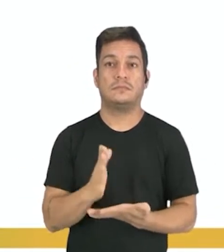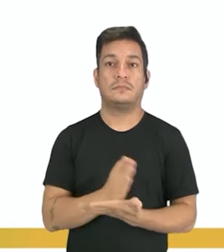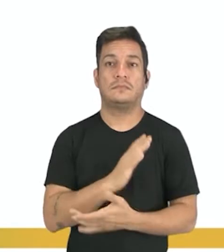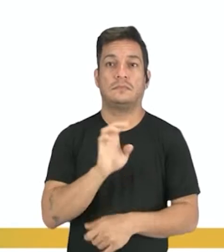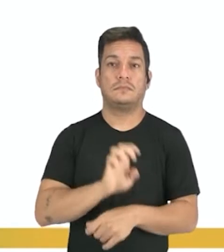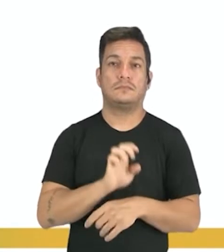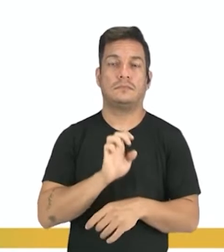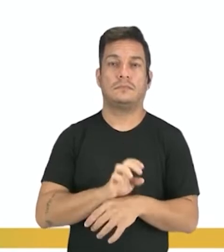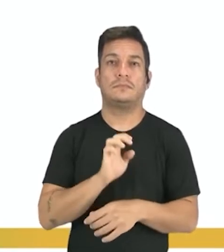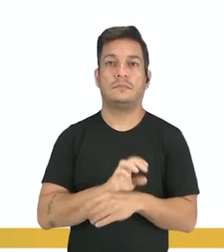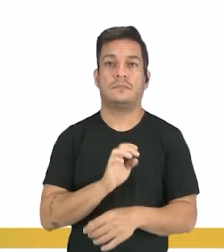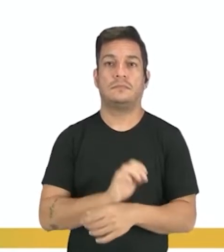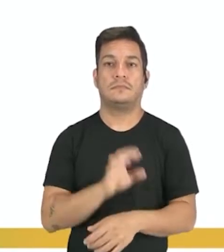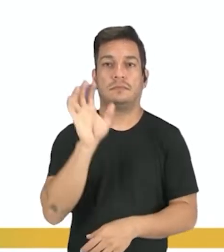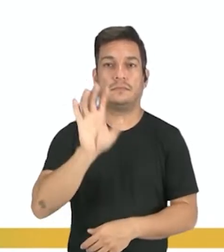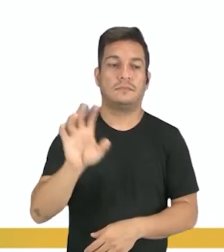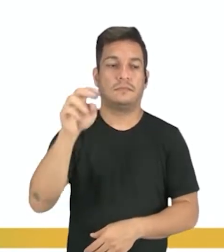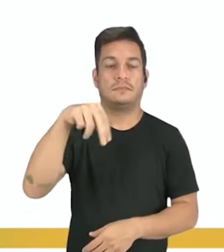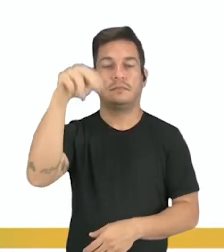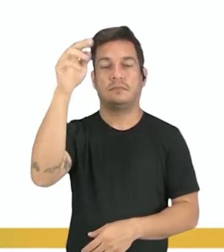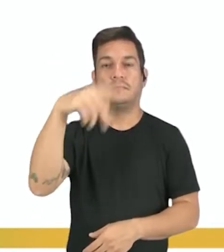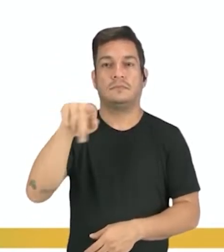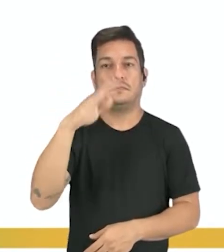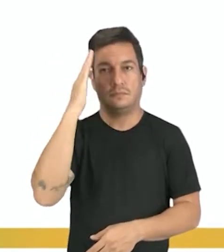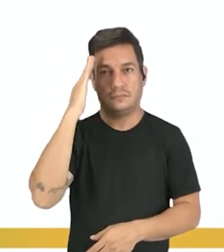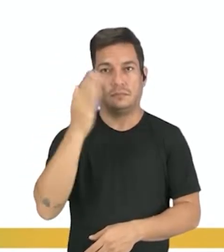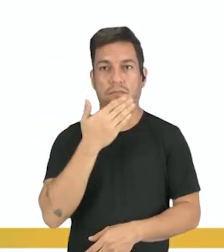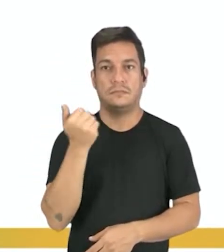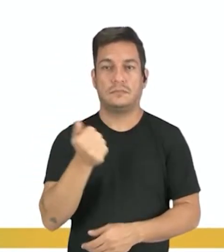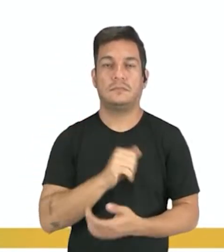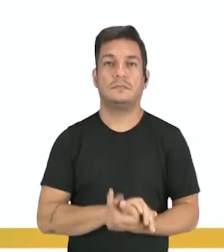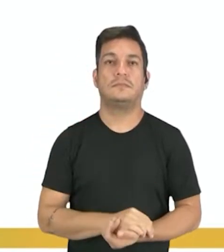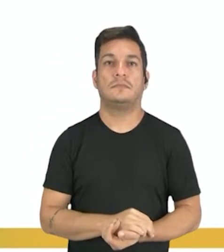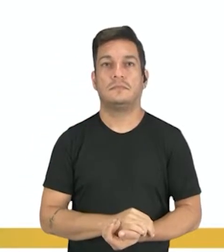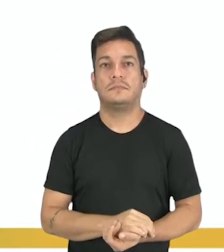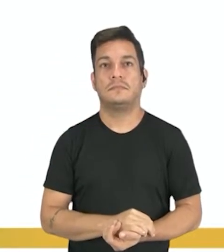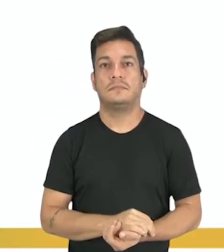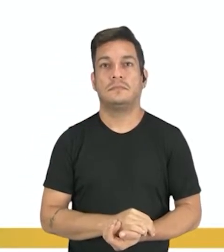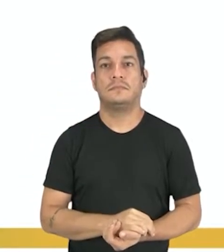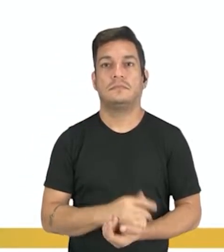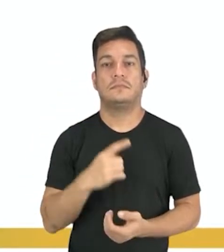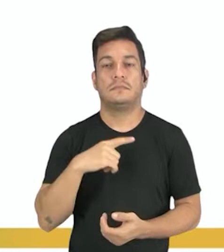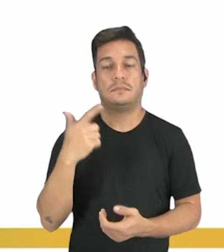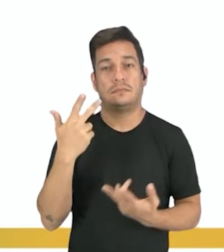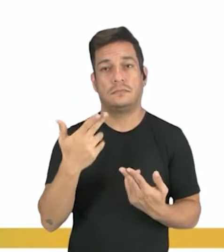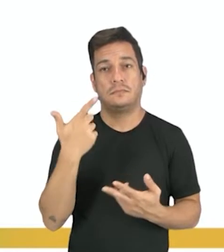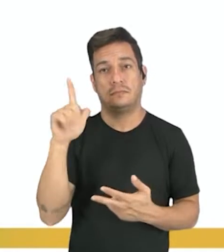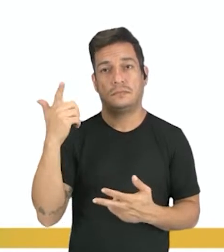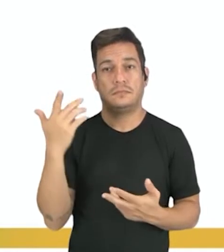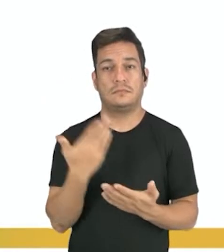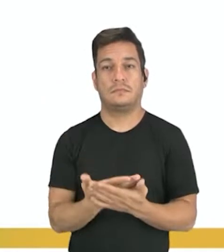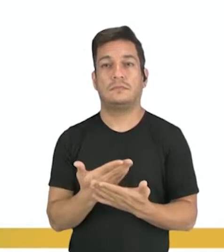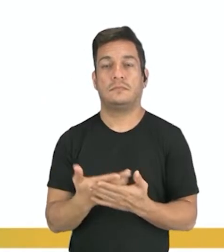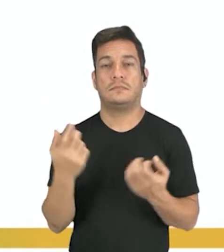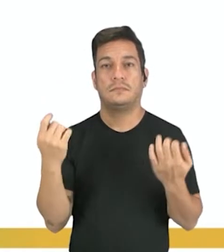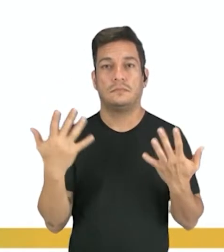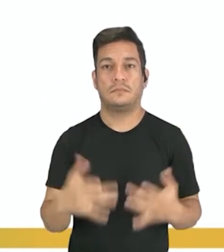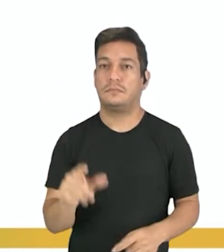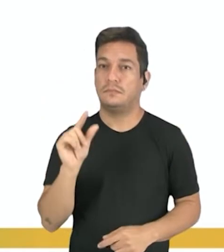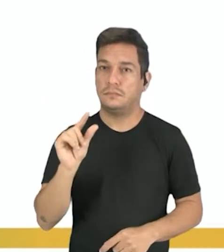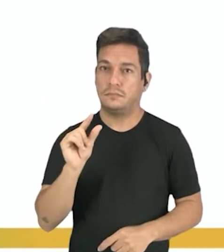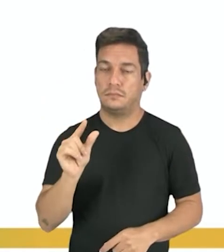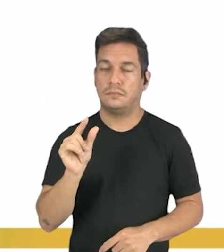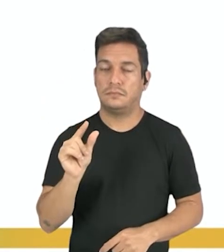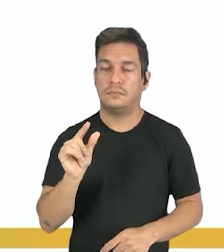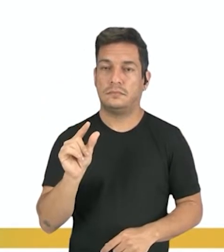alguns estados não é da Região Norte para vocês entenderem melhor e a gente vai fazer que nem as outras aulas a gente vai falar um